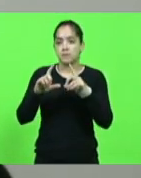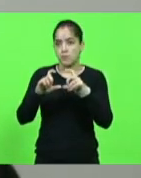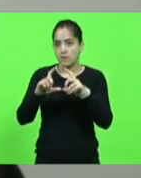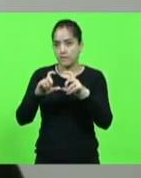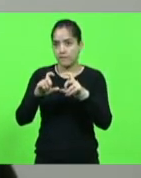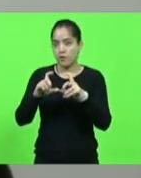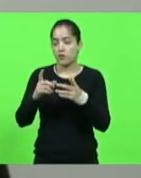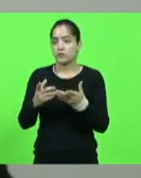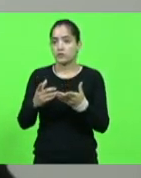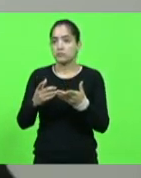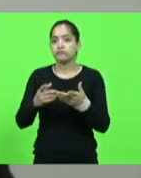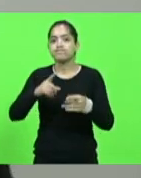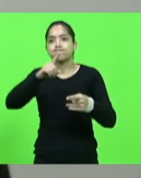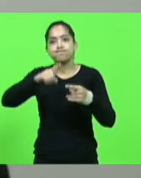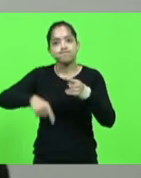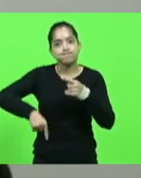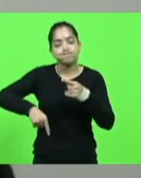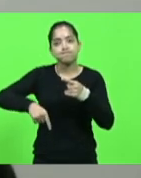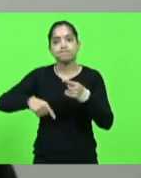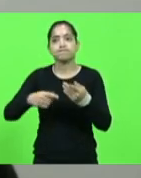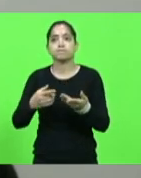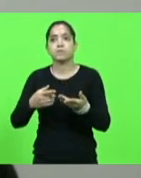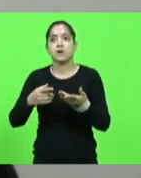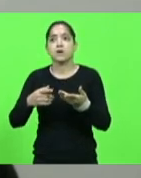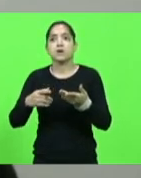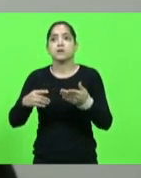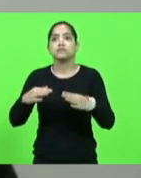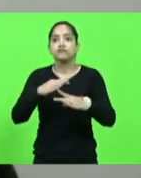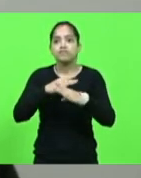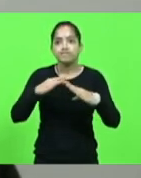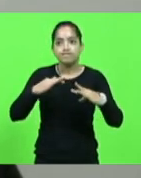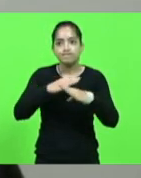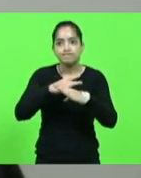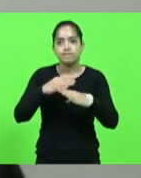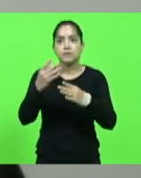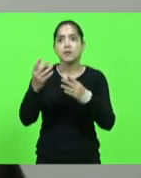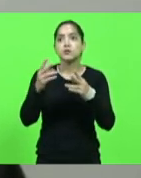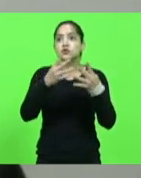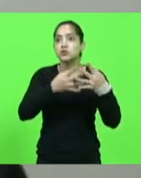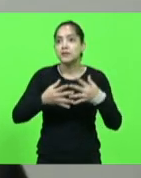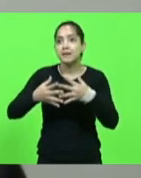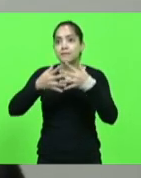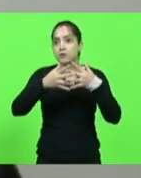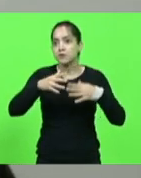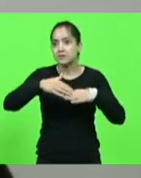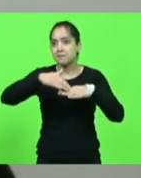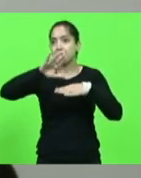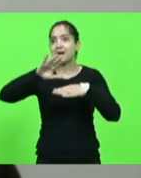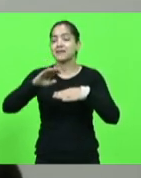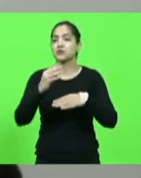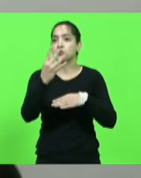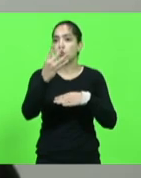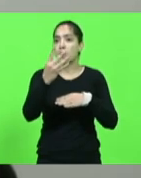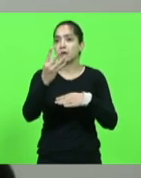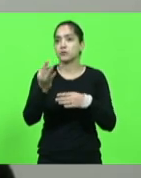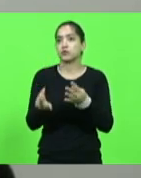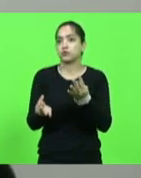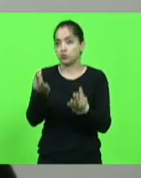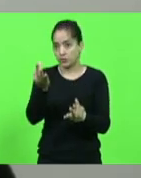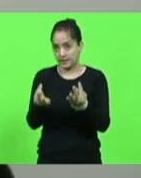está proibido o fluxo de caminhões acima de 4 toneladas